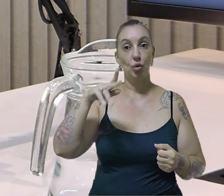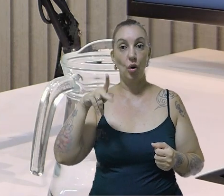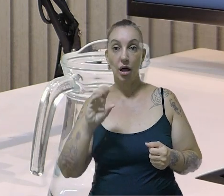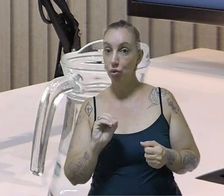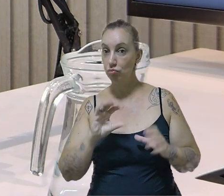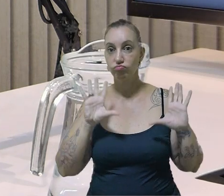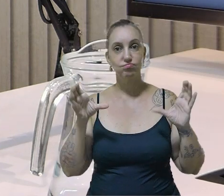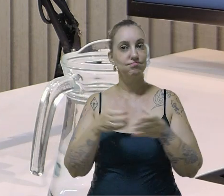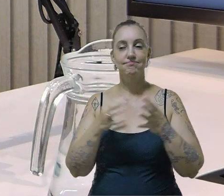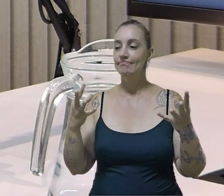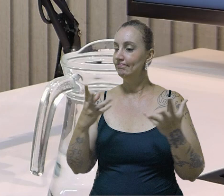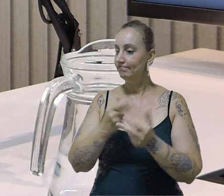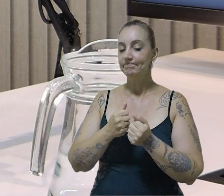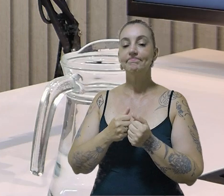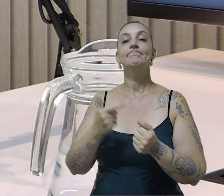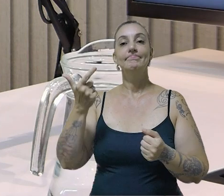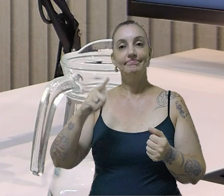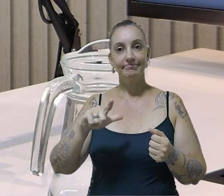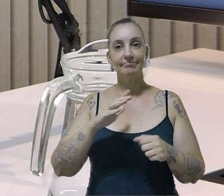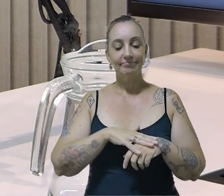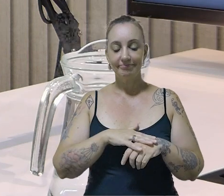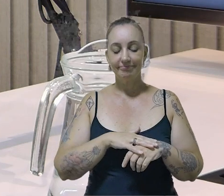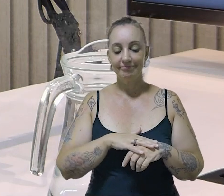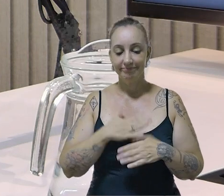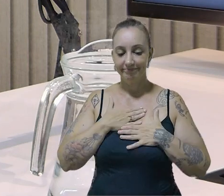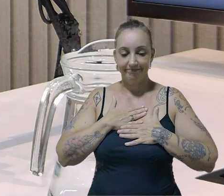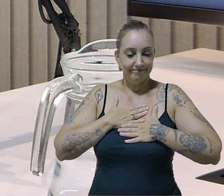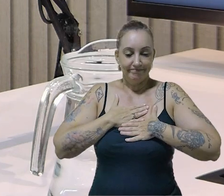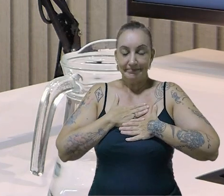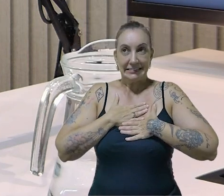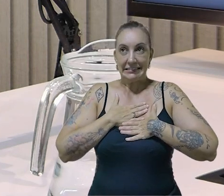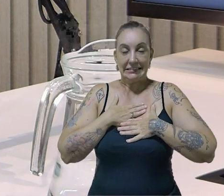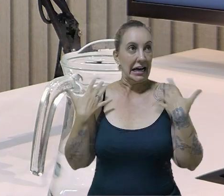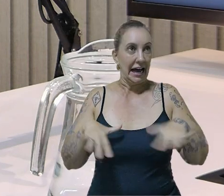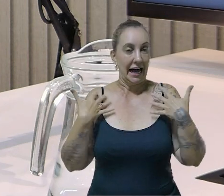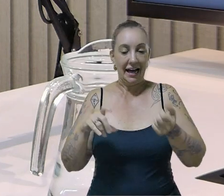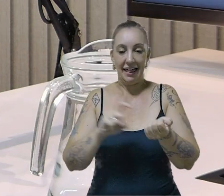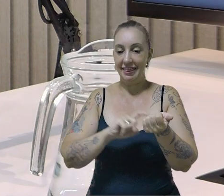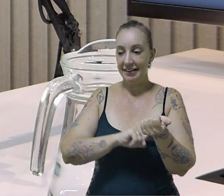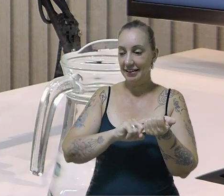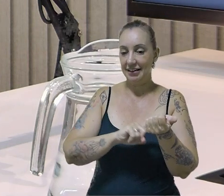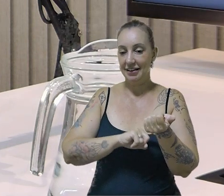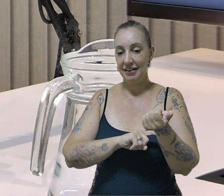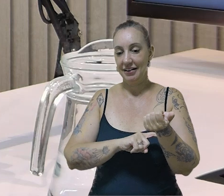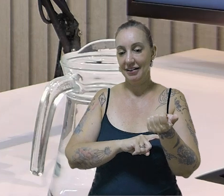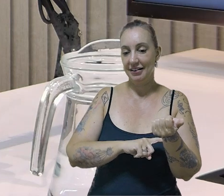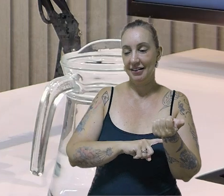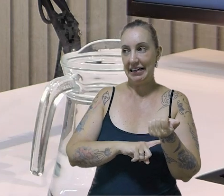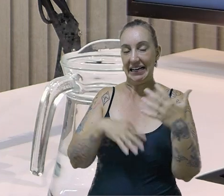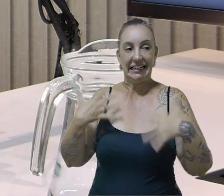é vai ser bem legal E aí é mais um que eu vou ficar tipo super nervosa E